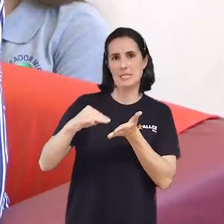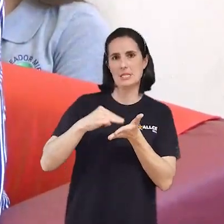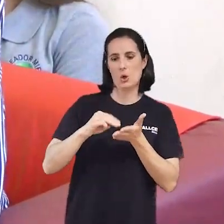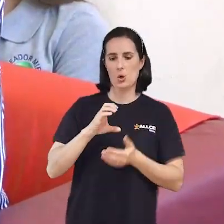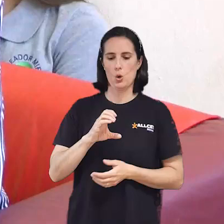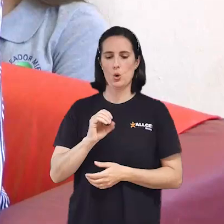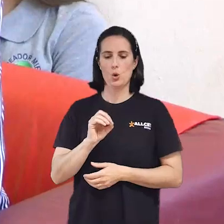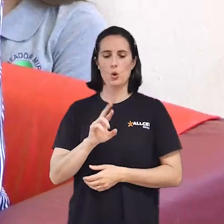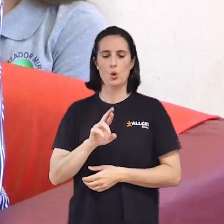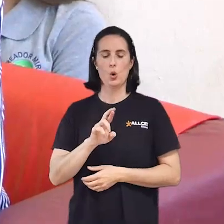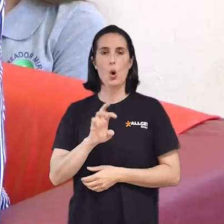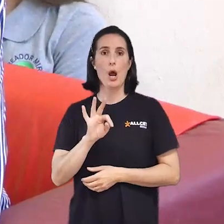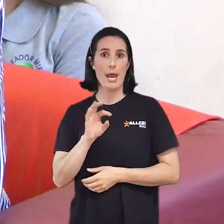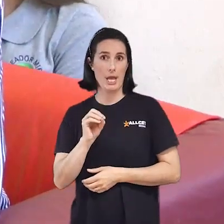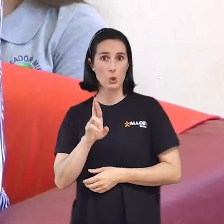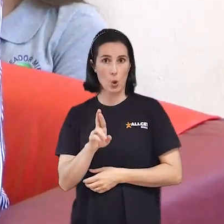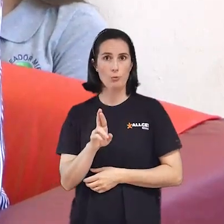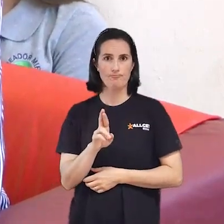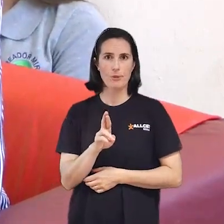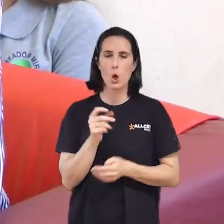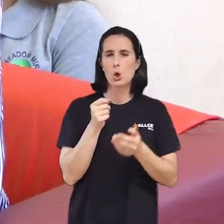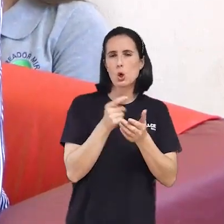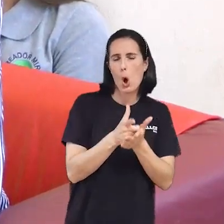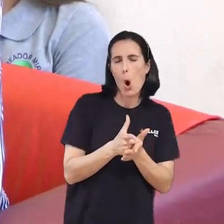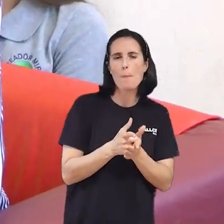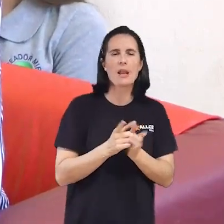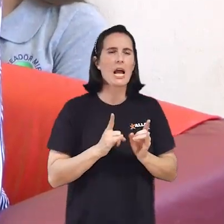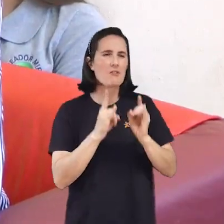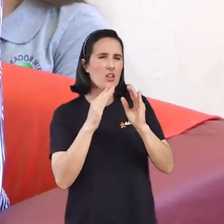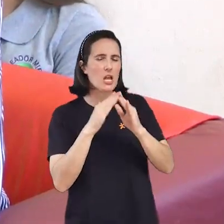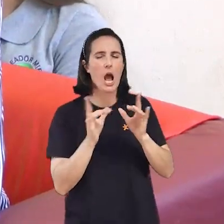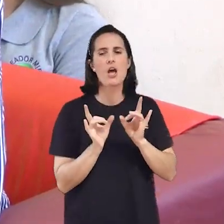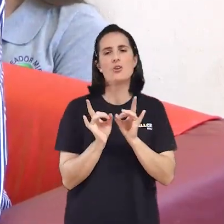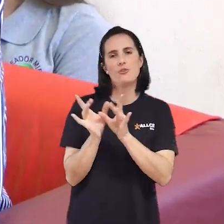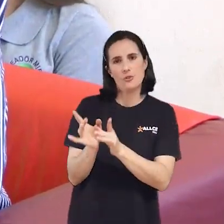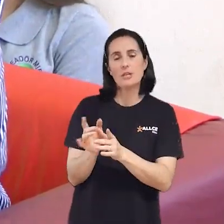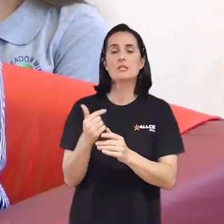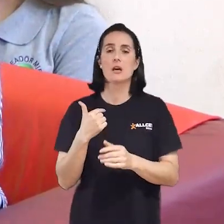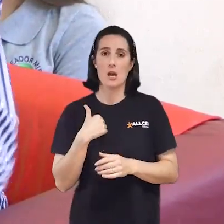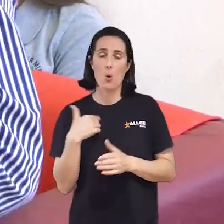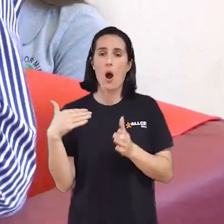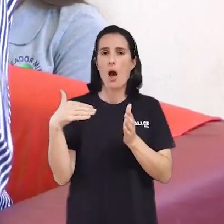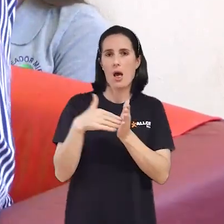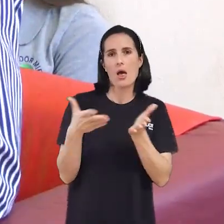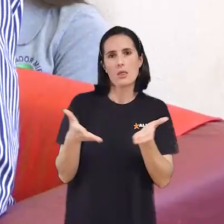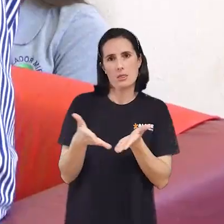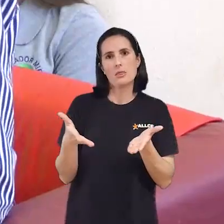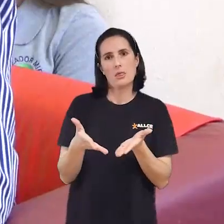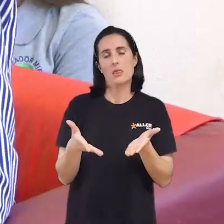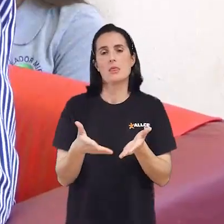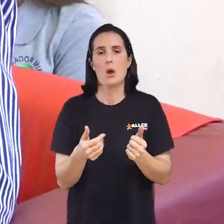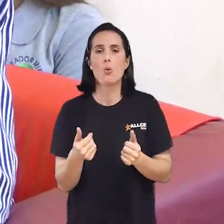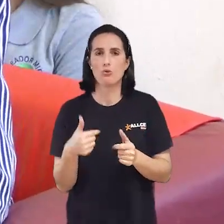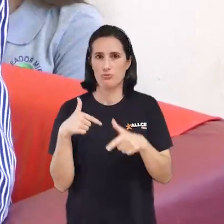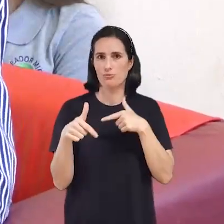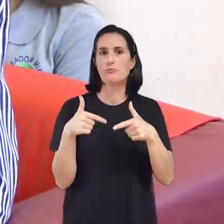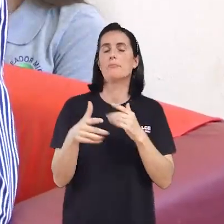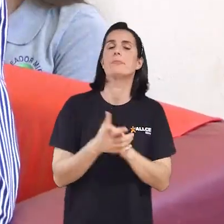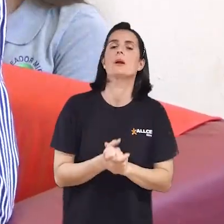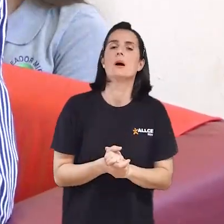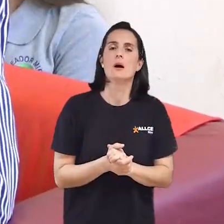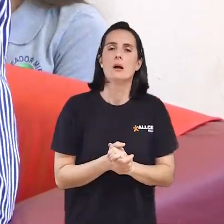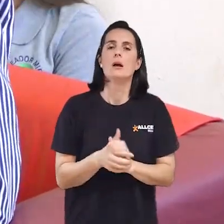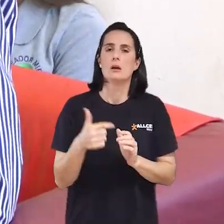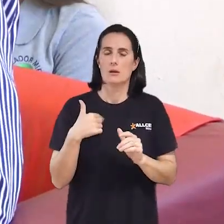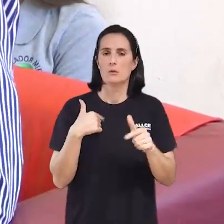isso. Aí eu pensei assim, eu tenho que ter uma outra atividade para poder ter o meu dinheiro, ter a minha